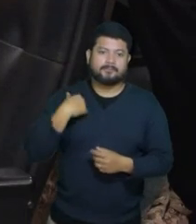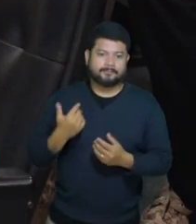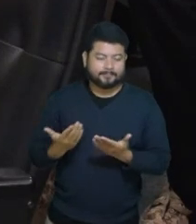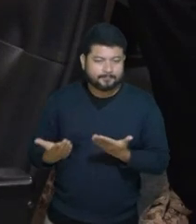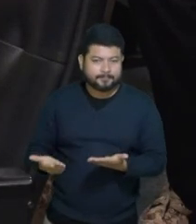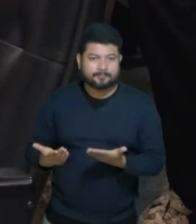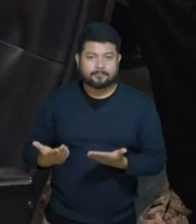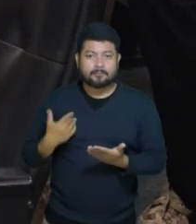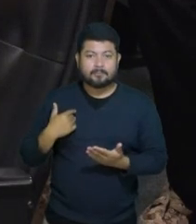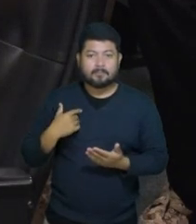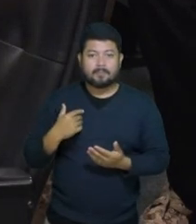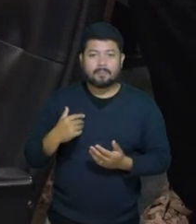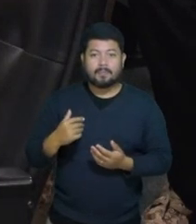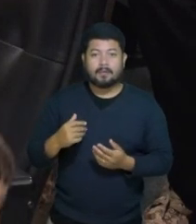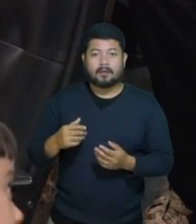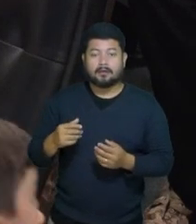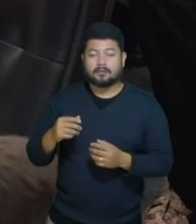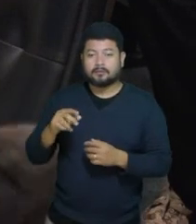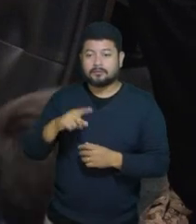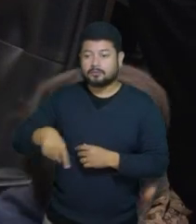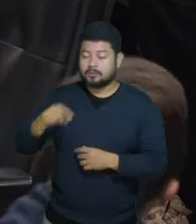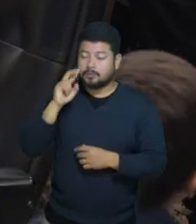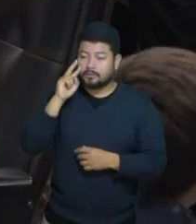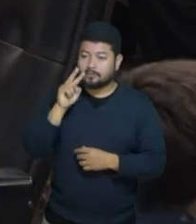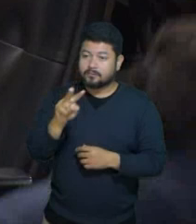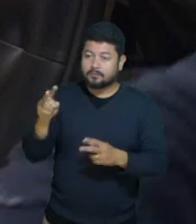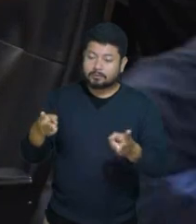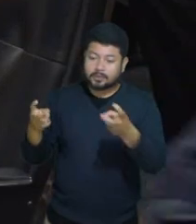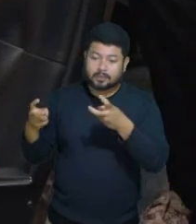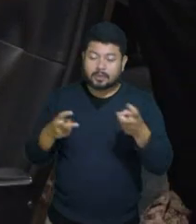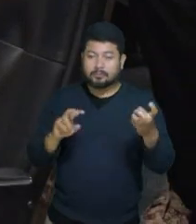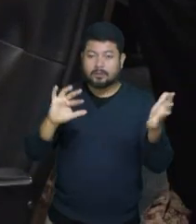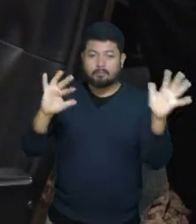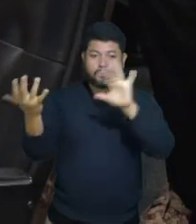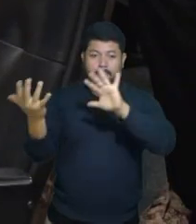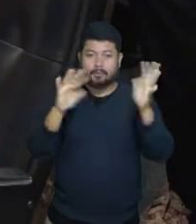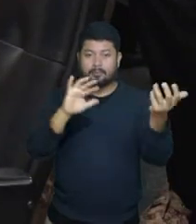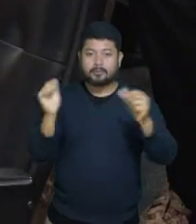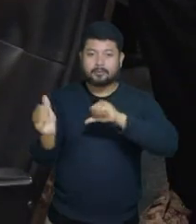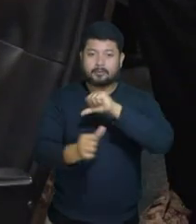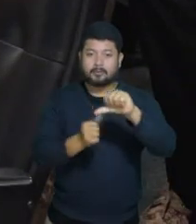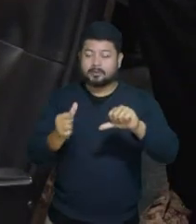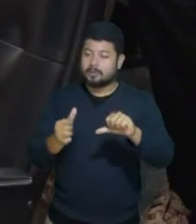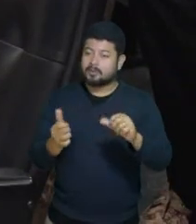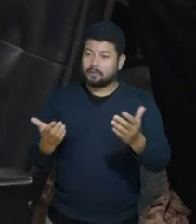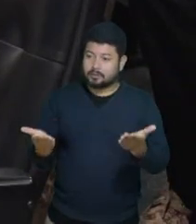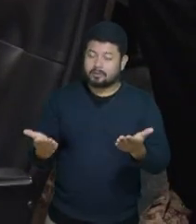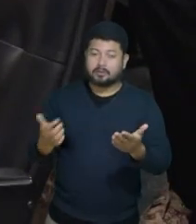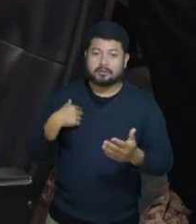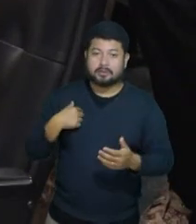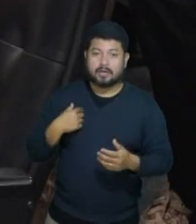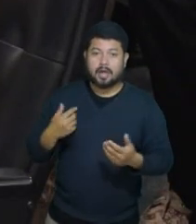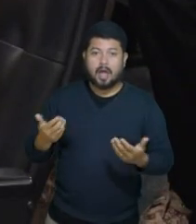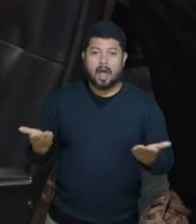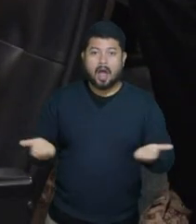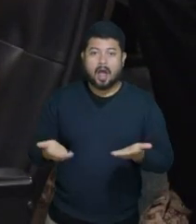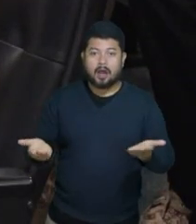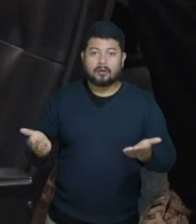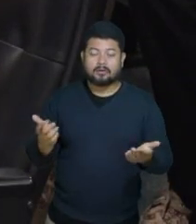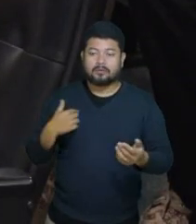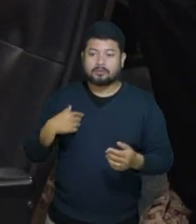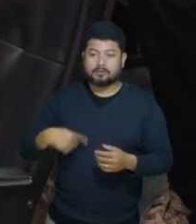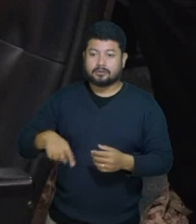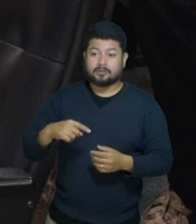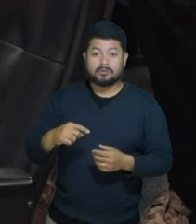eventos extremos, né, aumento da frequência, porque a gente tem a função legal de prestar assessoramento ao poder